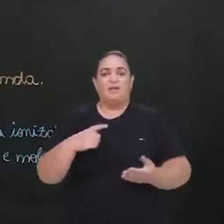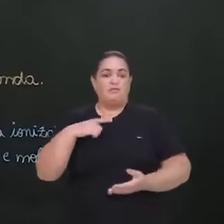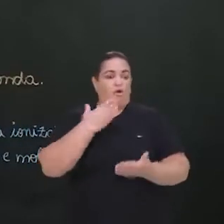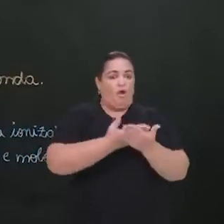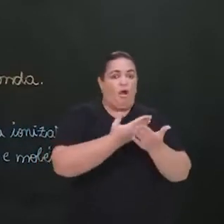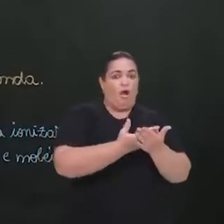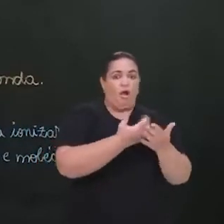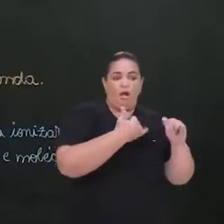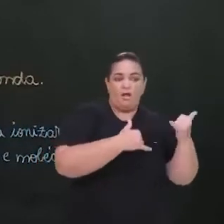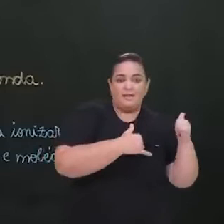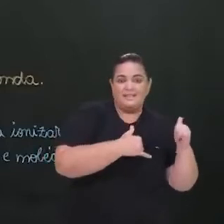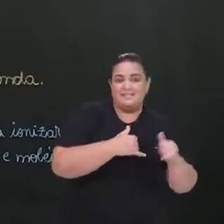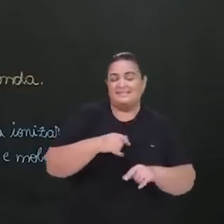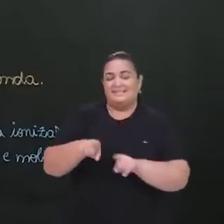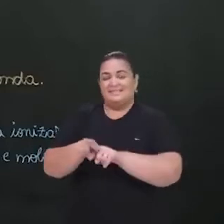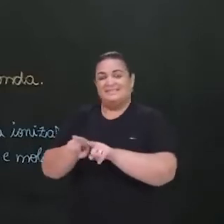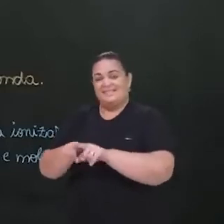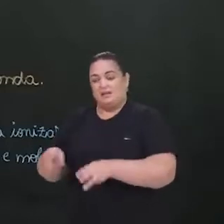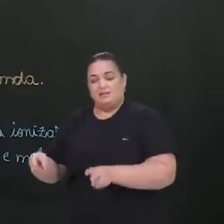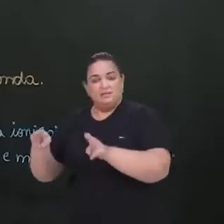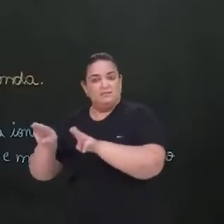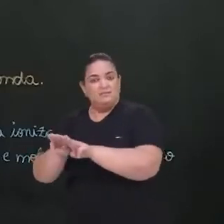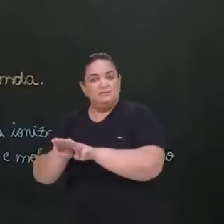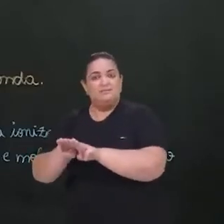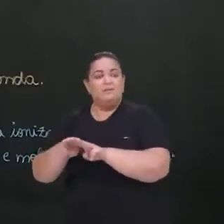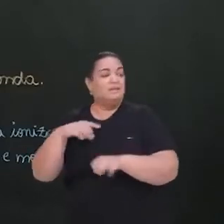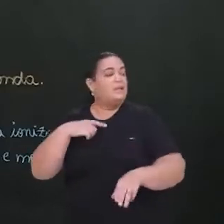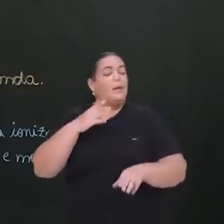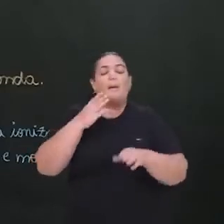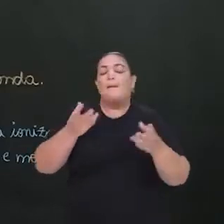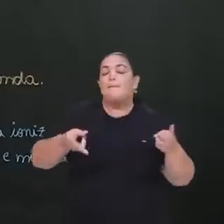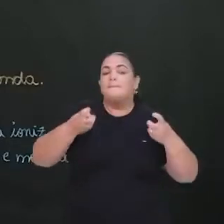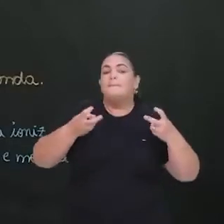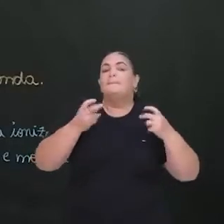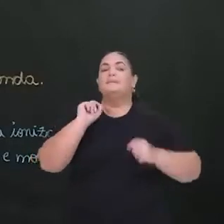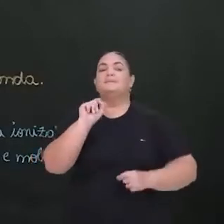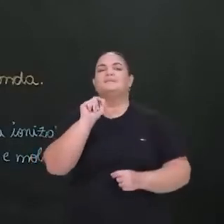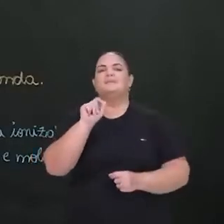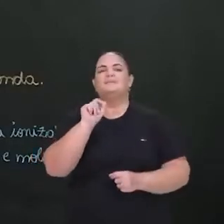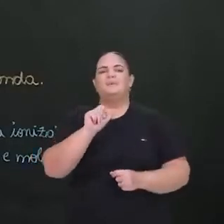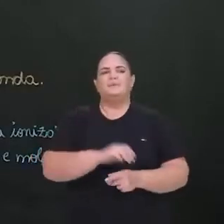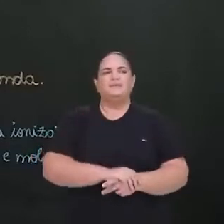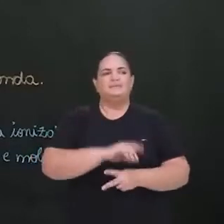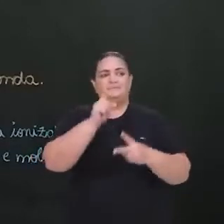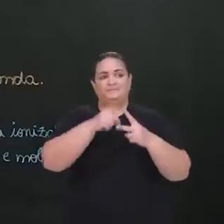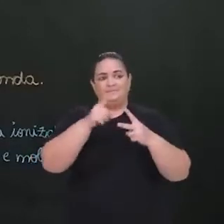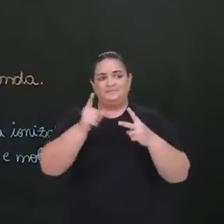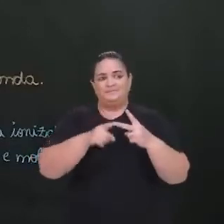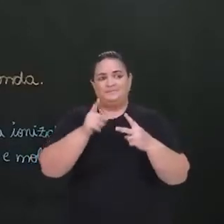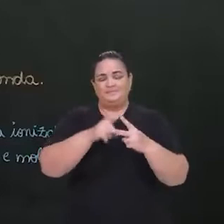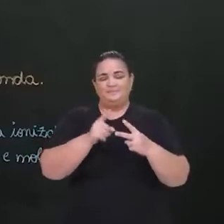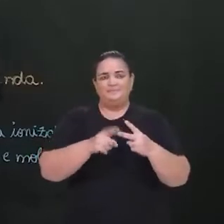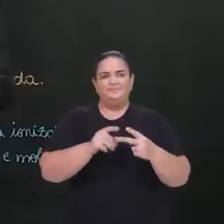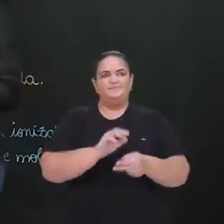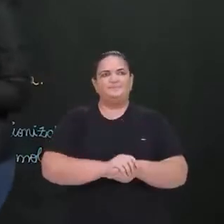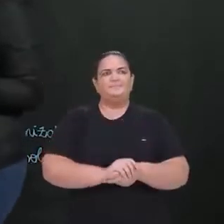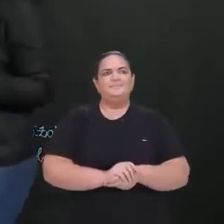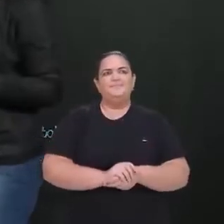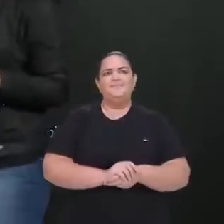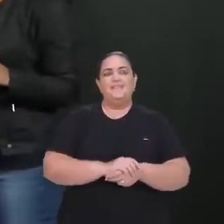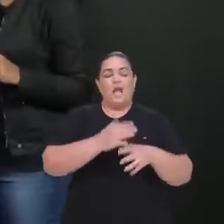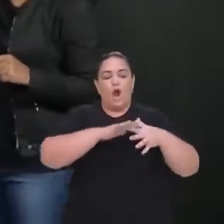os estudos da eletricidade e do magnetismo, chegou-se a algumas conclusões a respeito dessas ondas. Então, vamos à